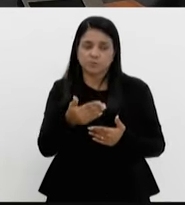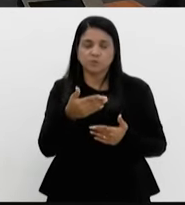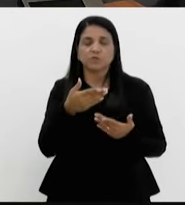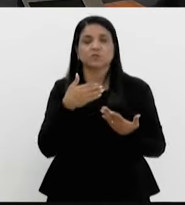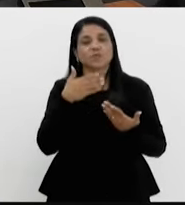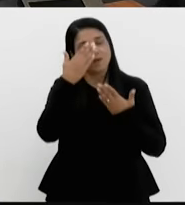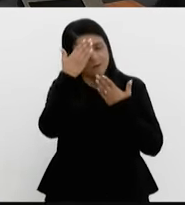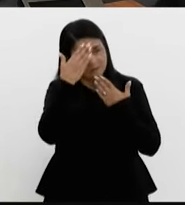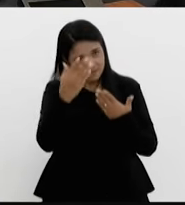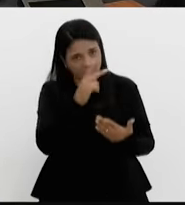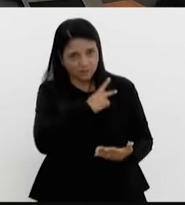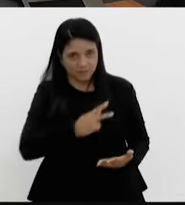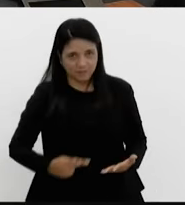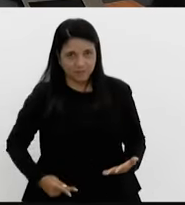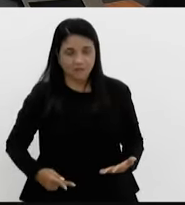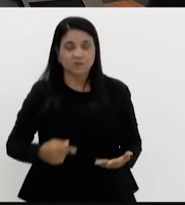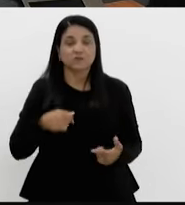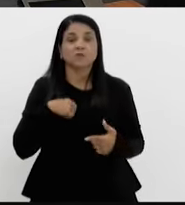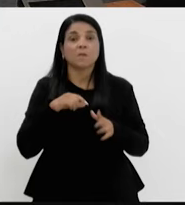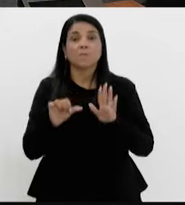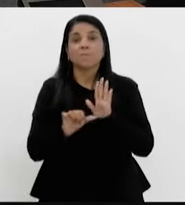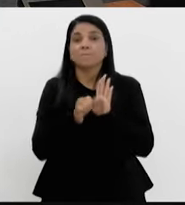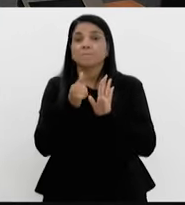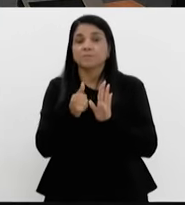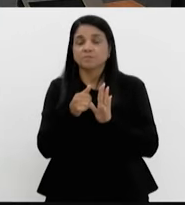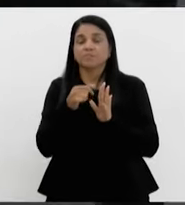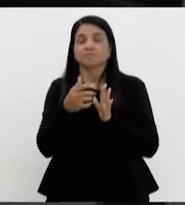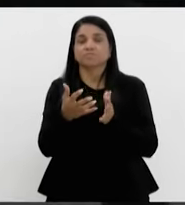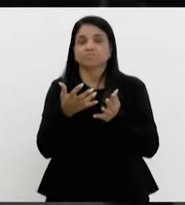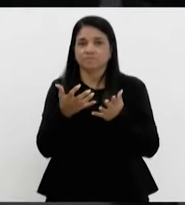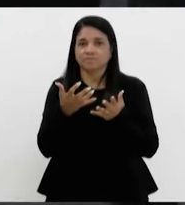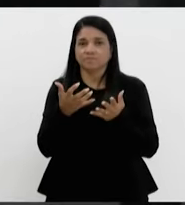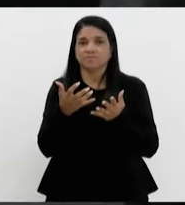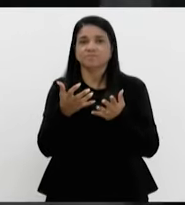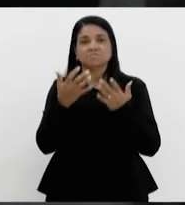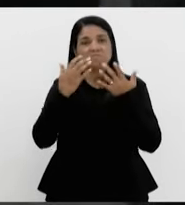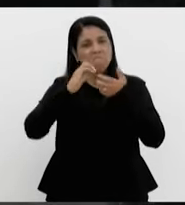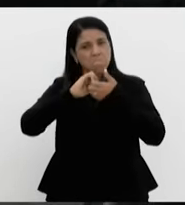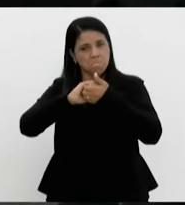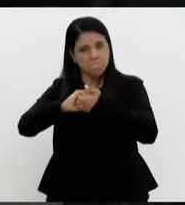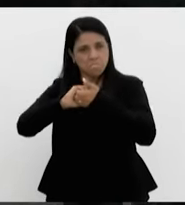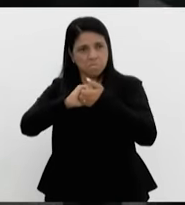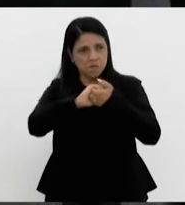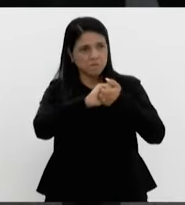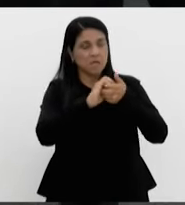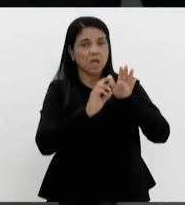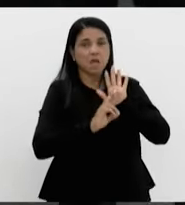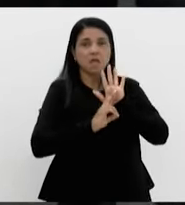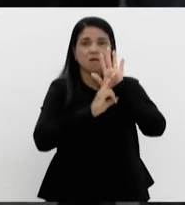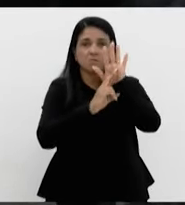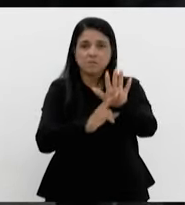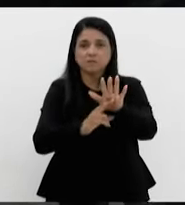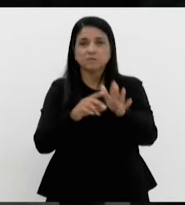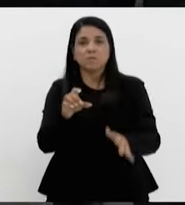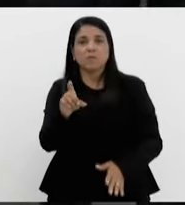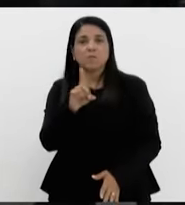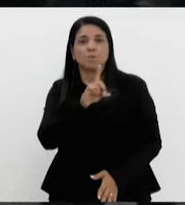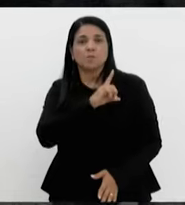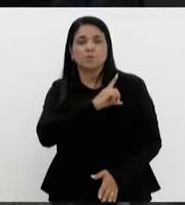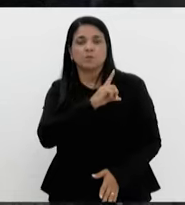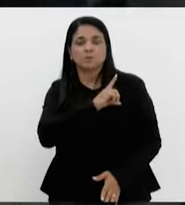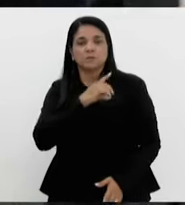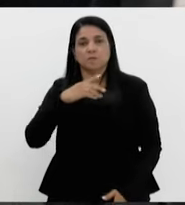a Vossa Excelência. Em primeiro lugar, quero parabenizar as representações da Polícia Penal que